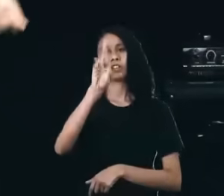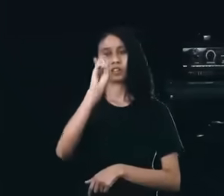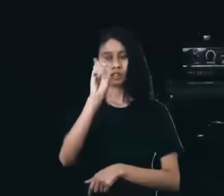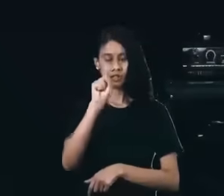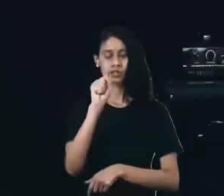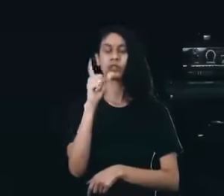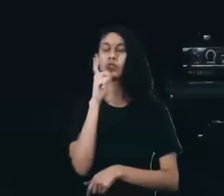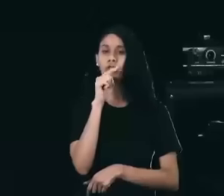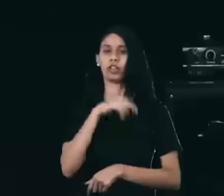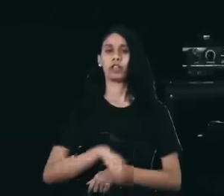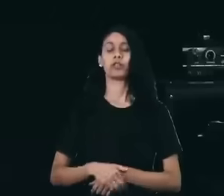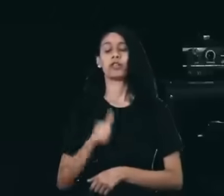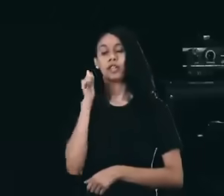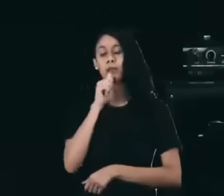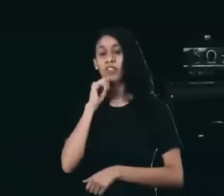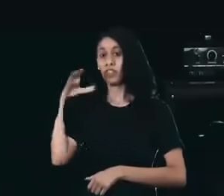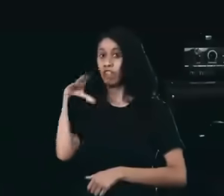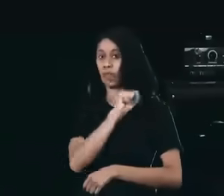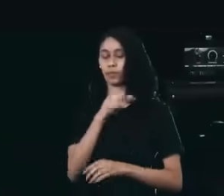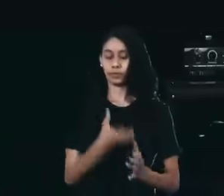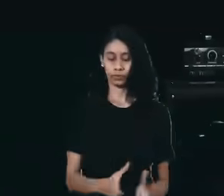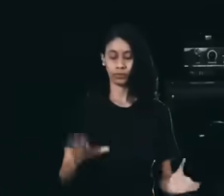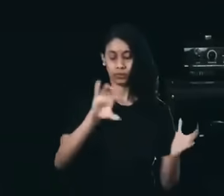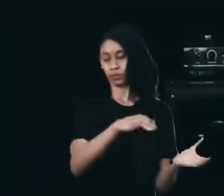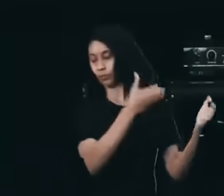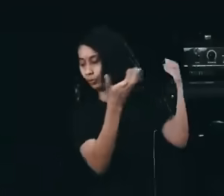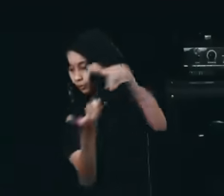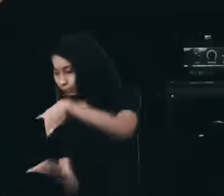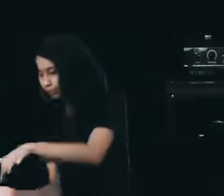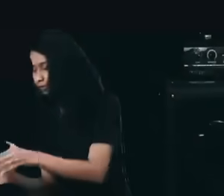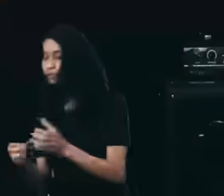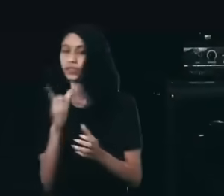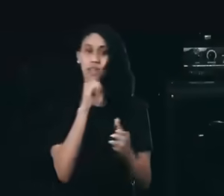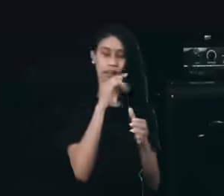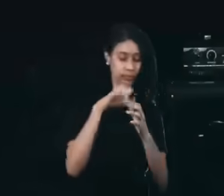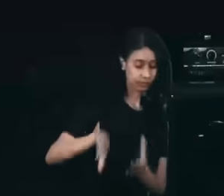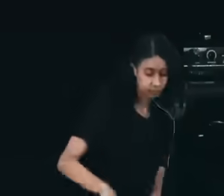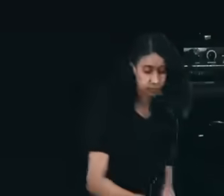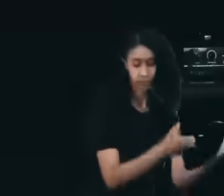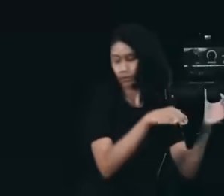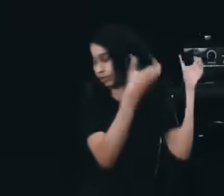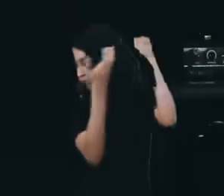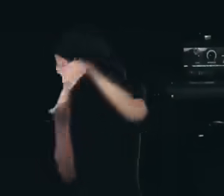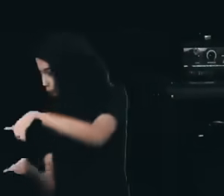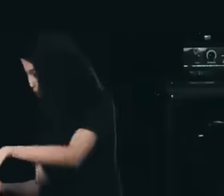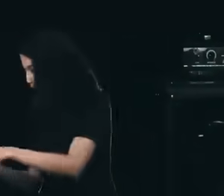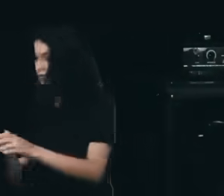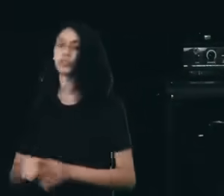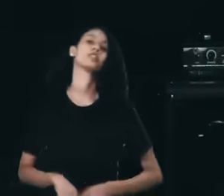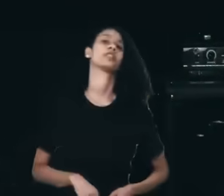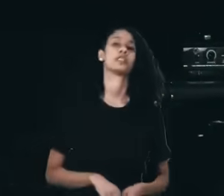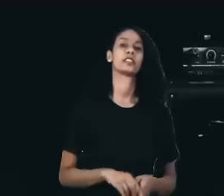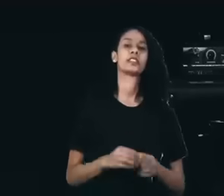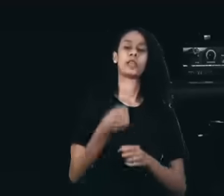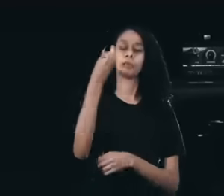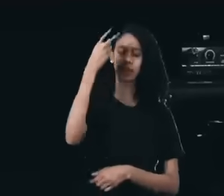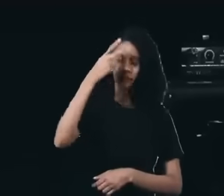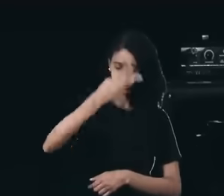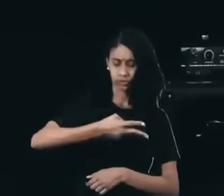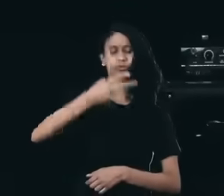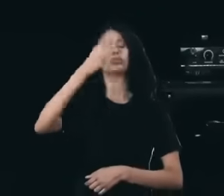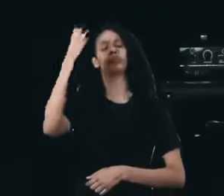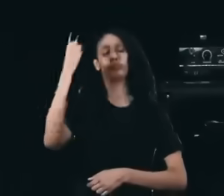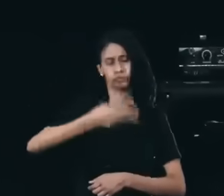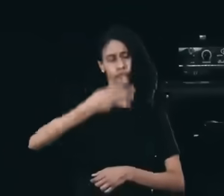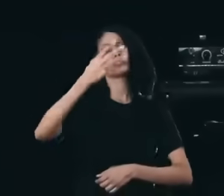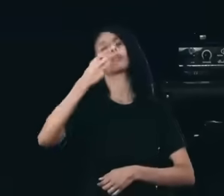cântaro pegou um, esvaziava e dava de beber aos camelos. E pegou o segundo e o terceiro. Aí você pode perguntar: